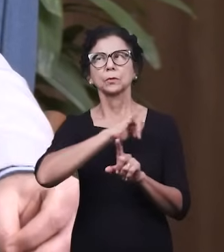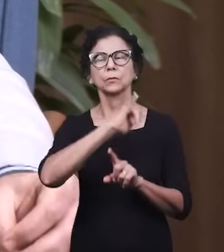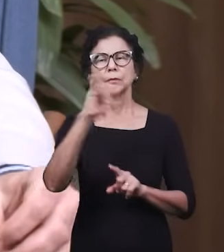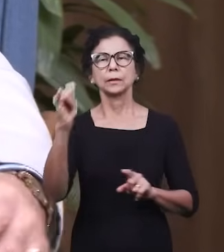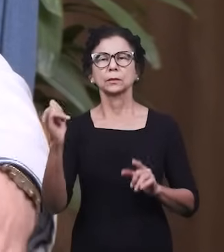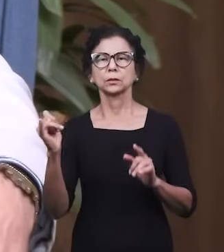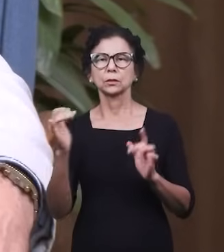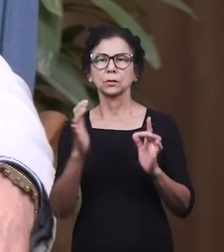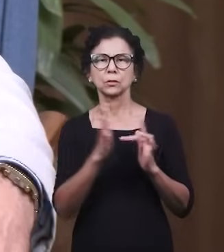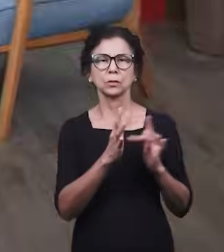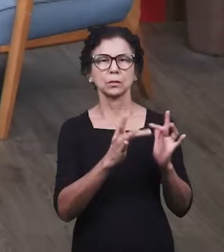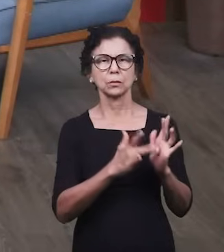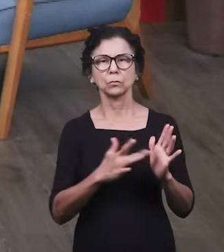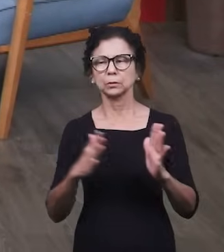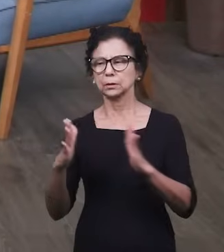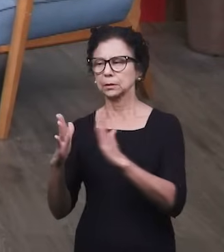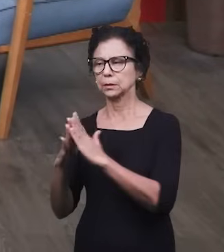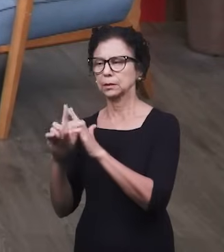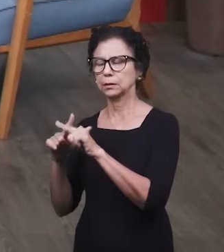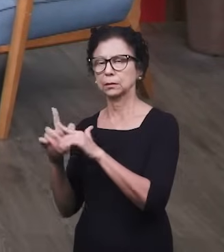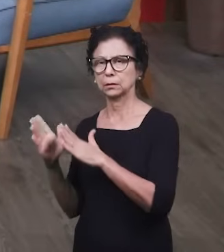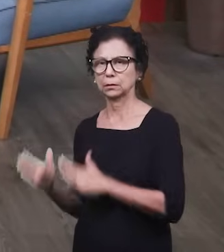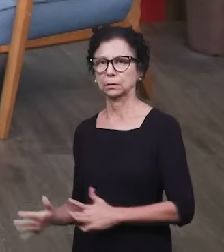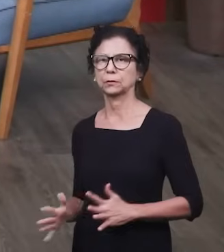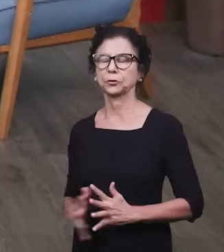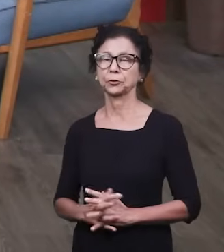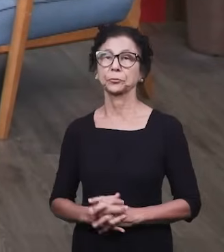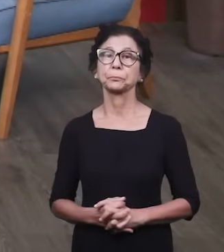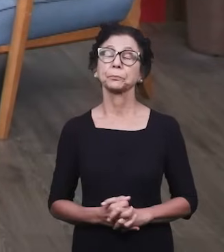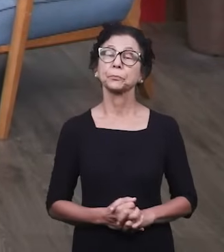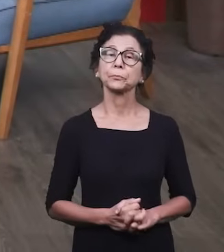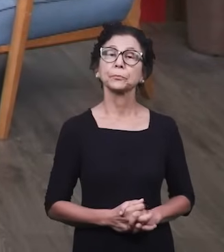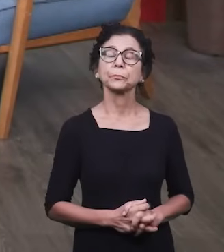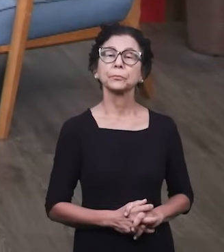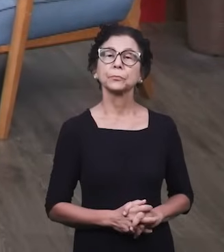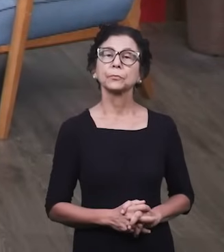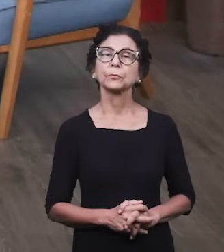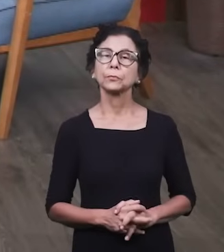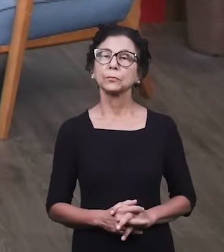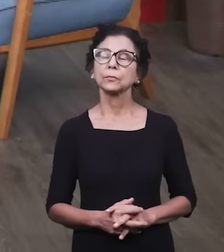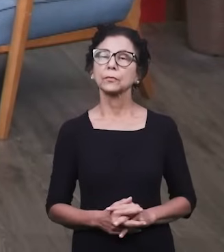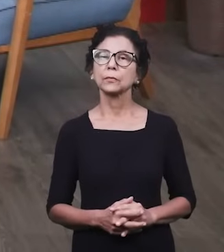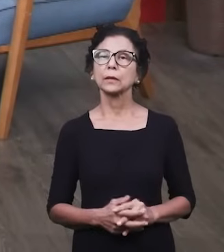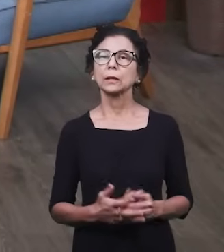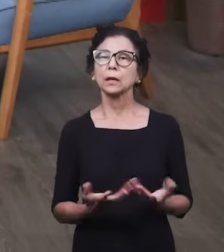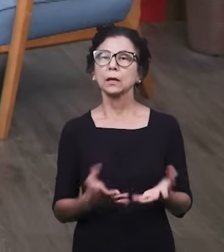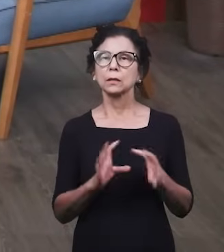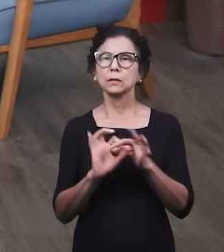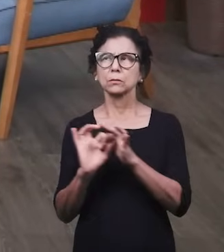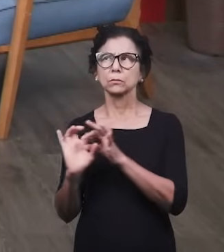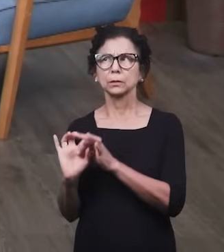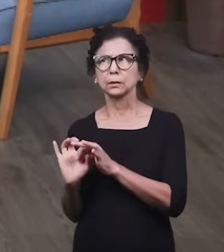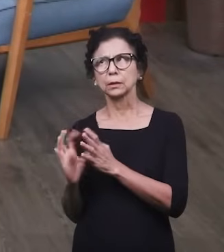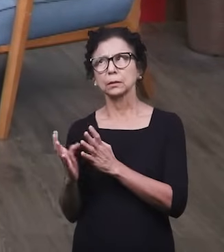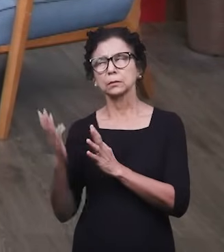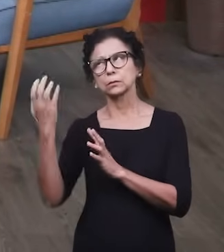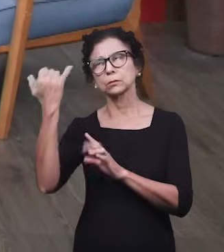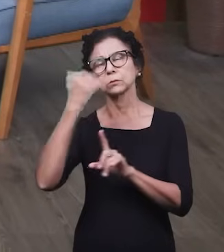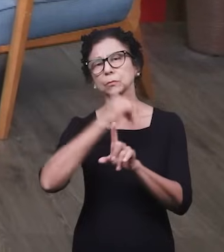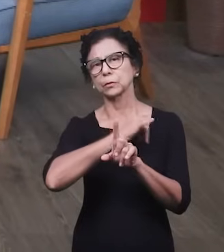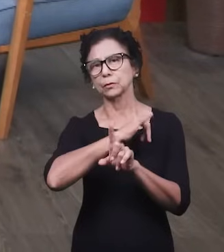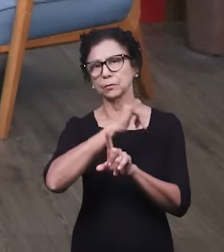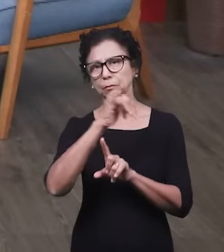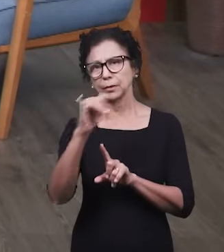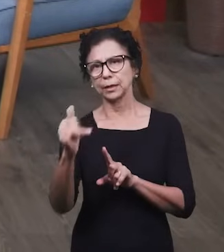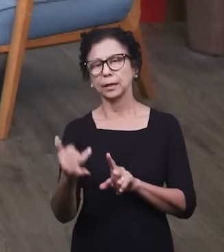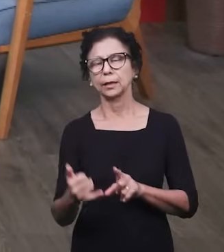a sua igreja. Que está esse contexto profético está, não é,